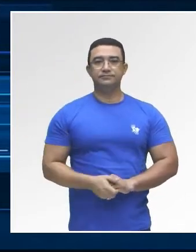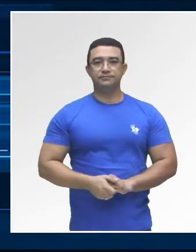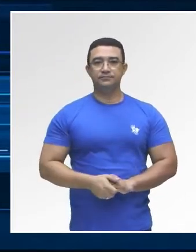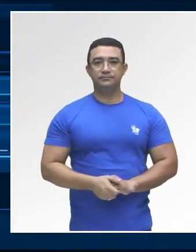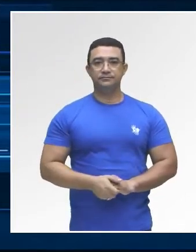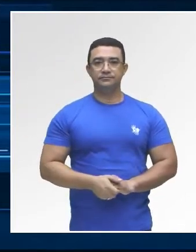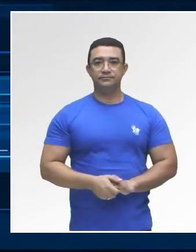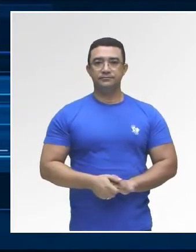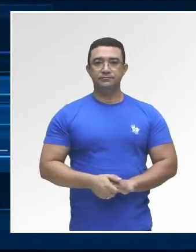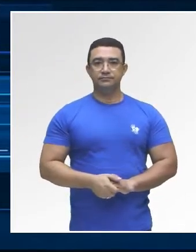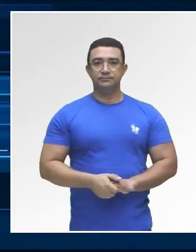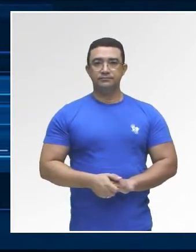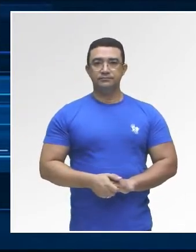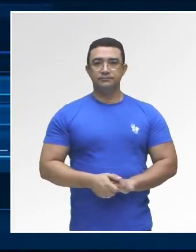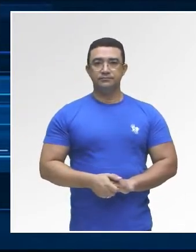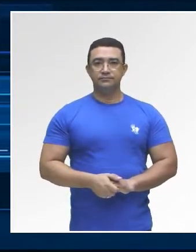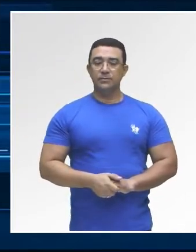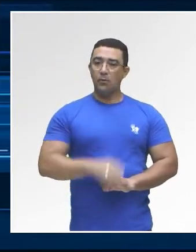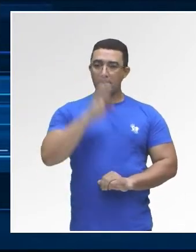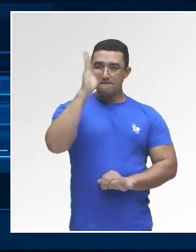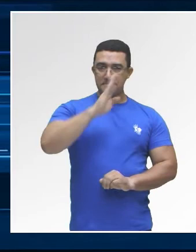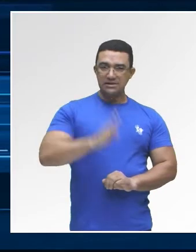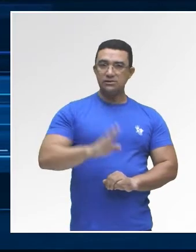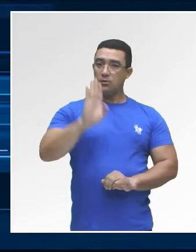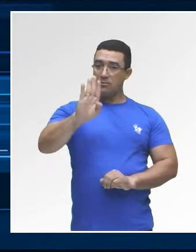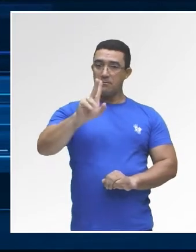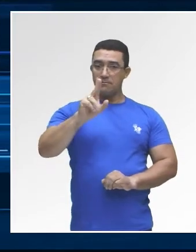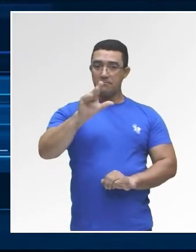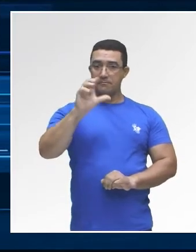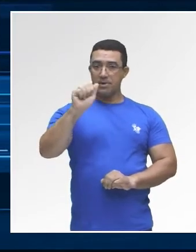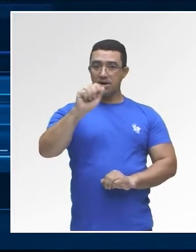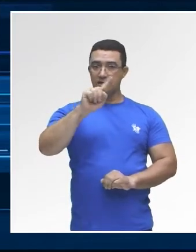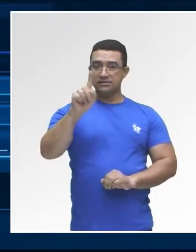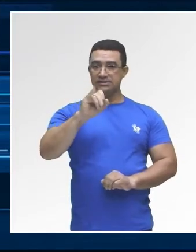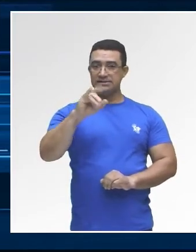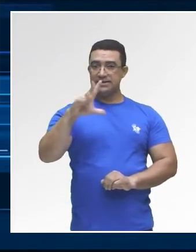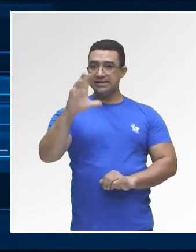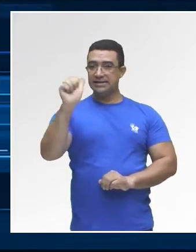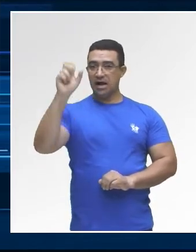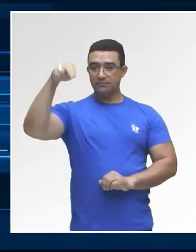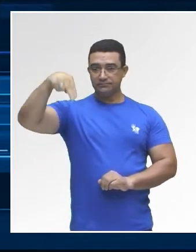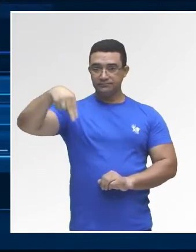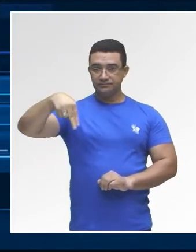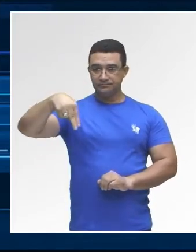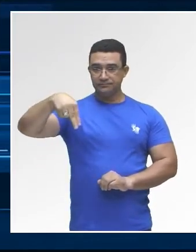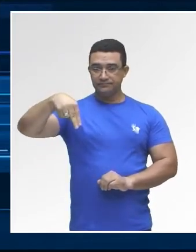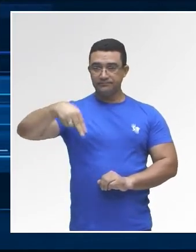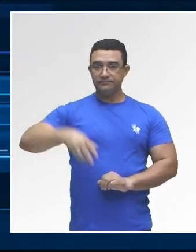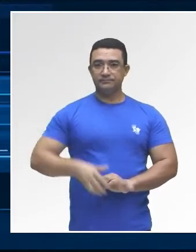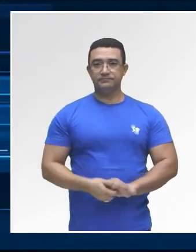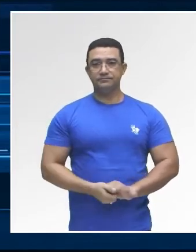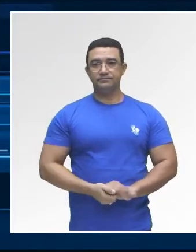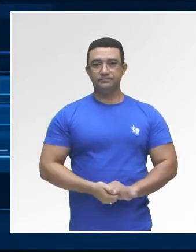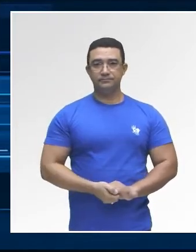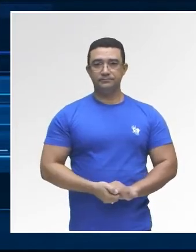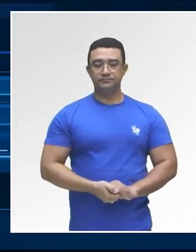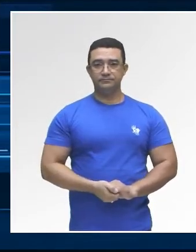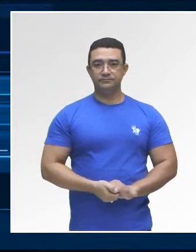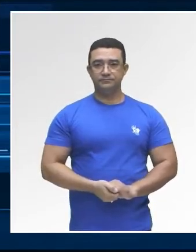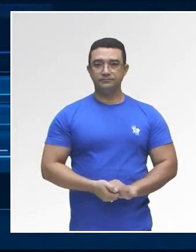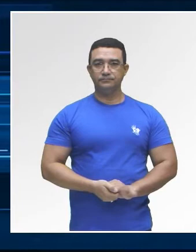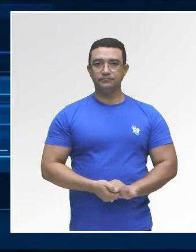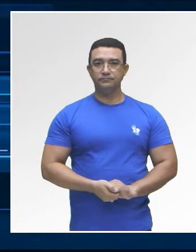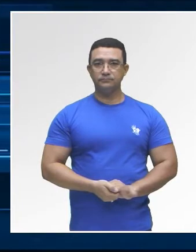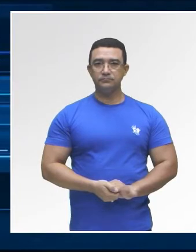nosso país. Brasil, Brazilian, Brasil, Brazilian. Brasil, brasileiro ou